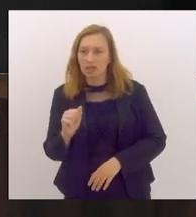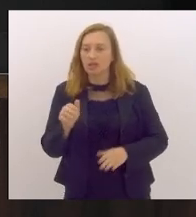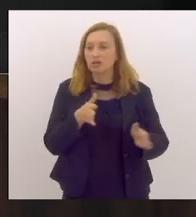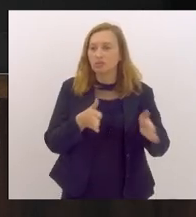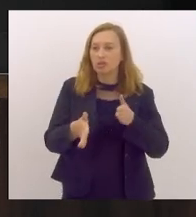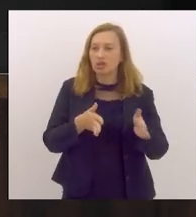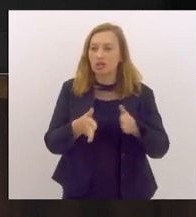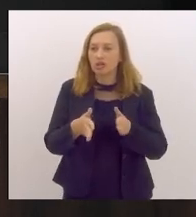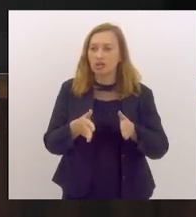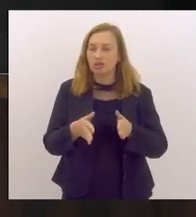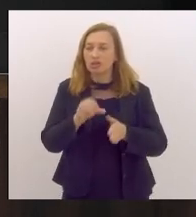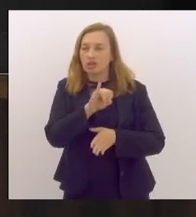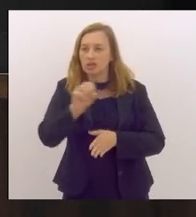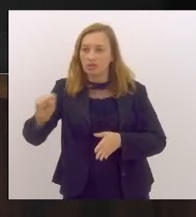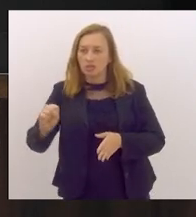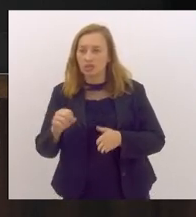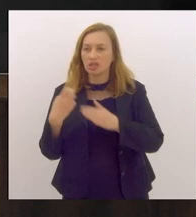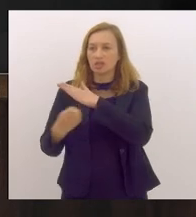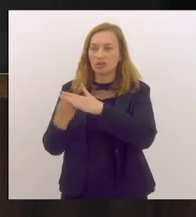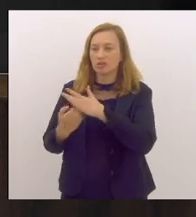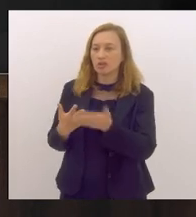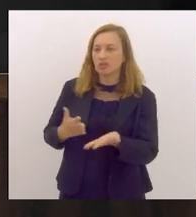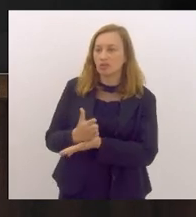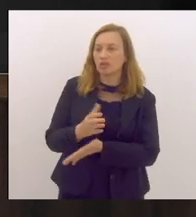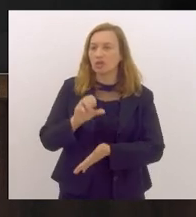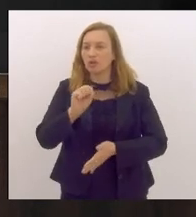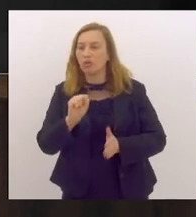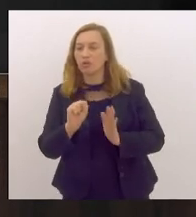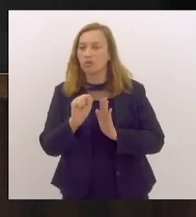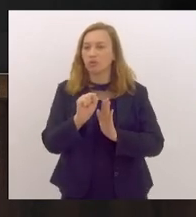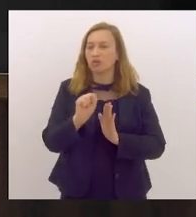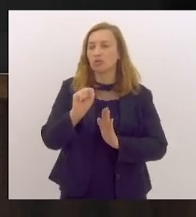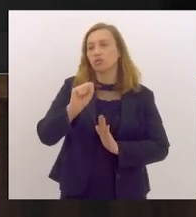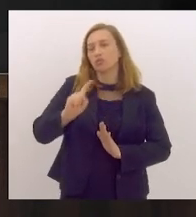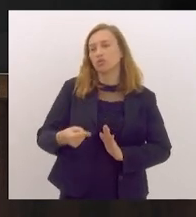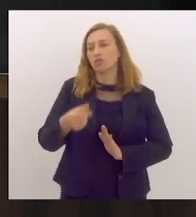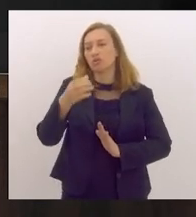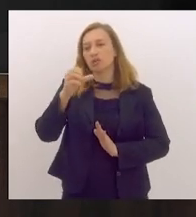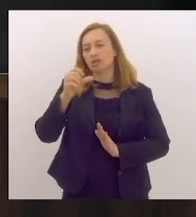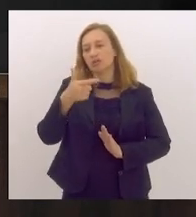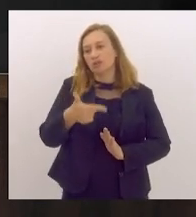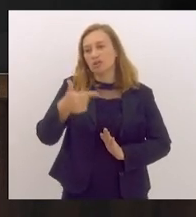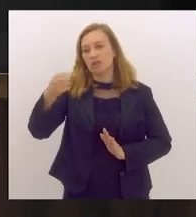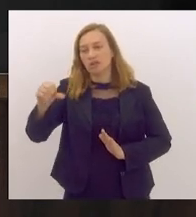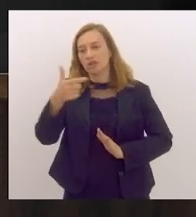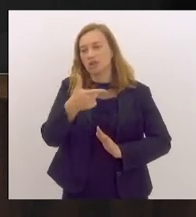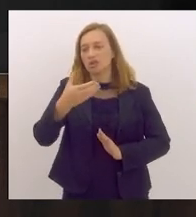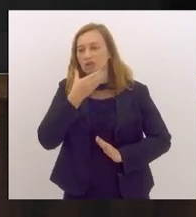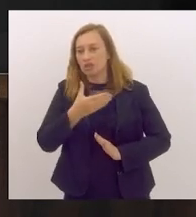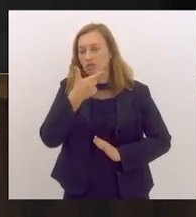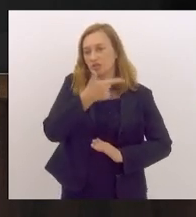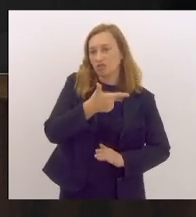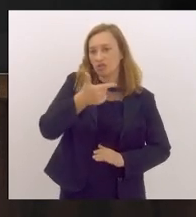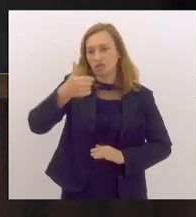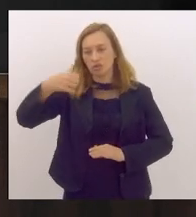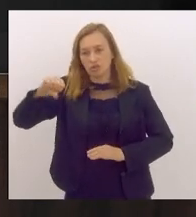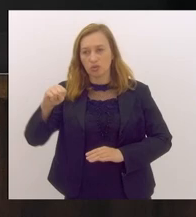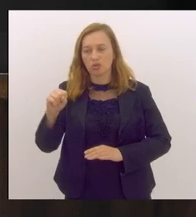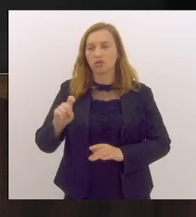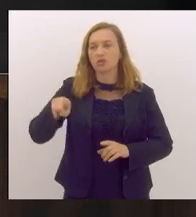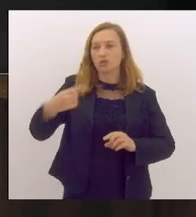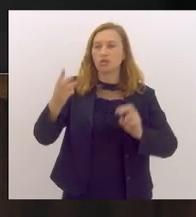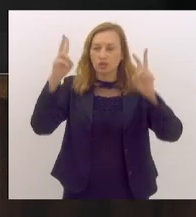período de apuração do ICMS das empresas aprovada na lei 8.266 de 26 de dezembro de 18, de patrocínio cultural da